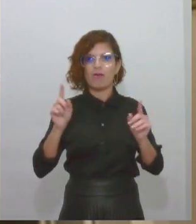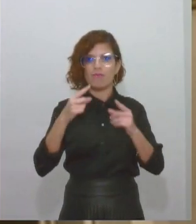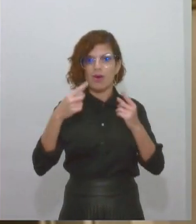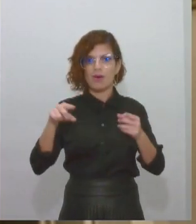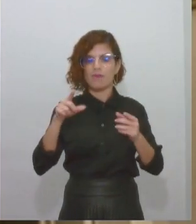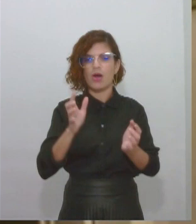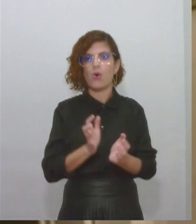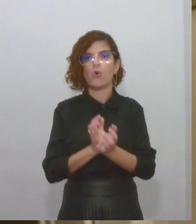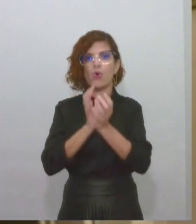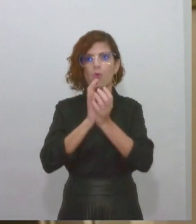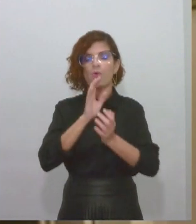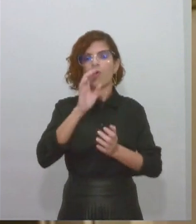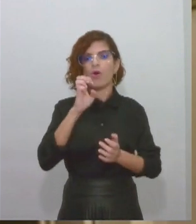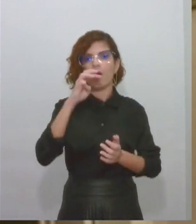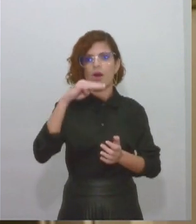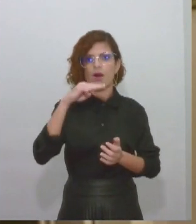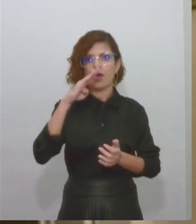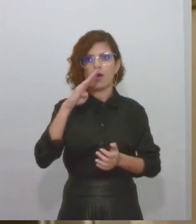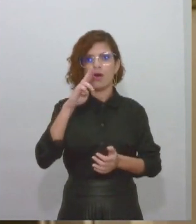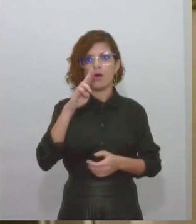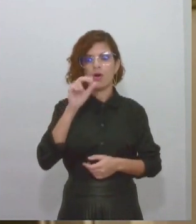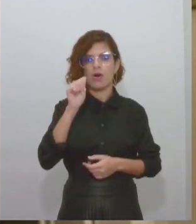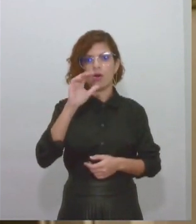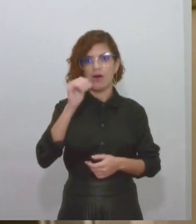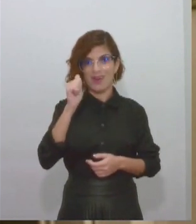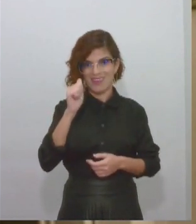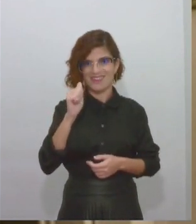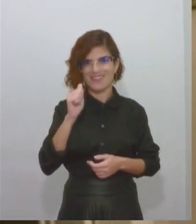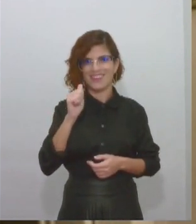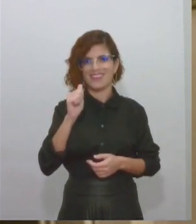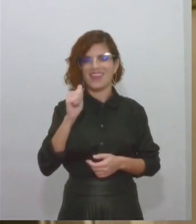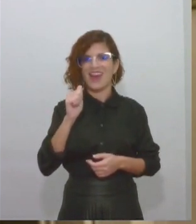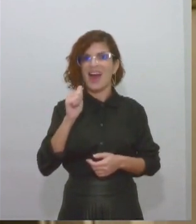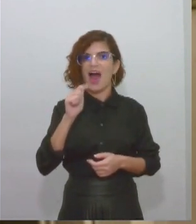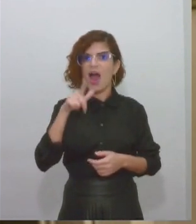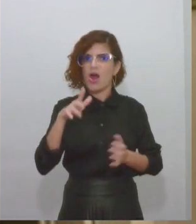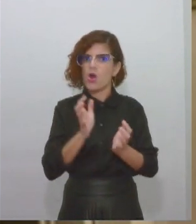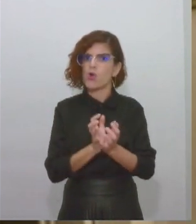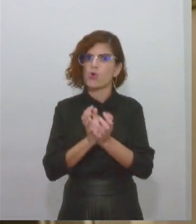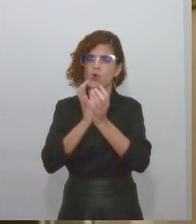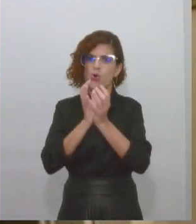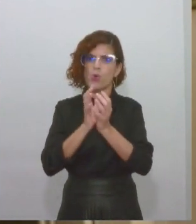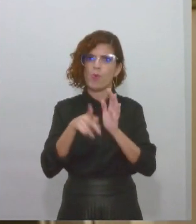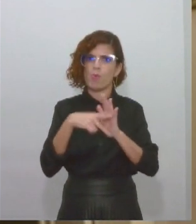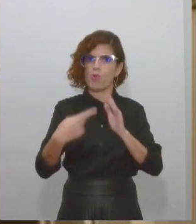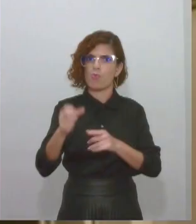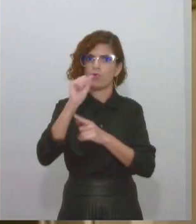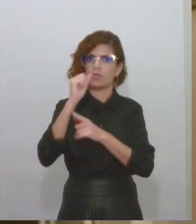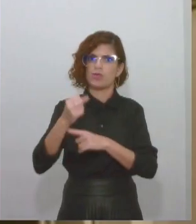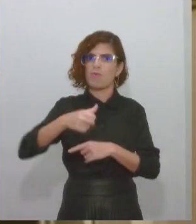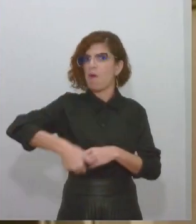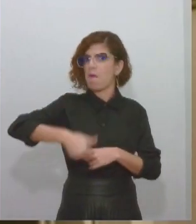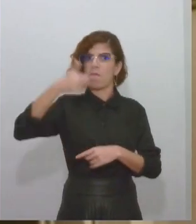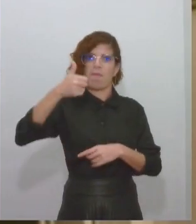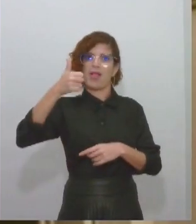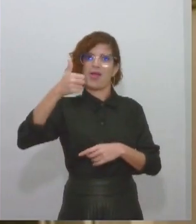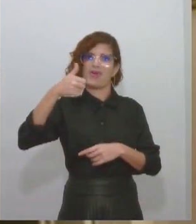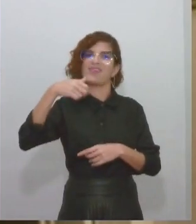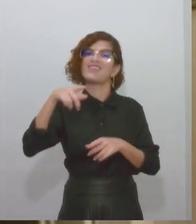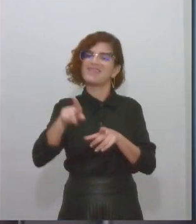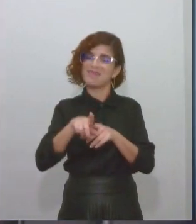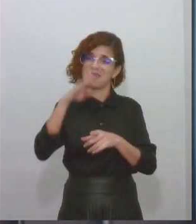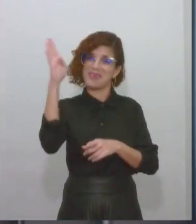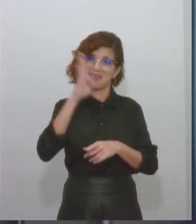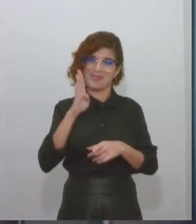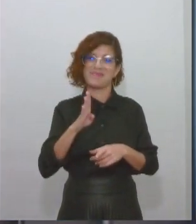é considerada uma das melhores grupos de teatro sergipano e do Brasil, posso dizer seguramente.